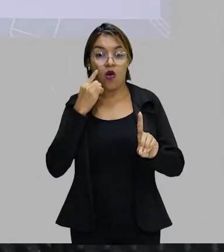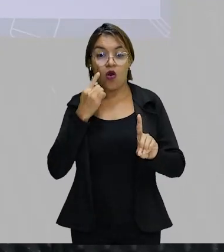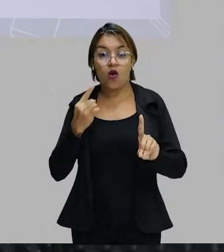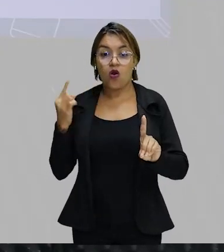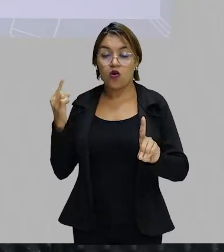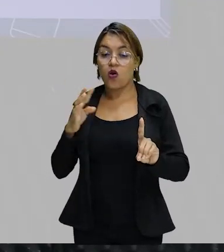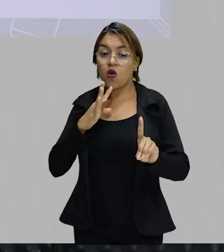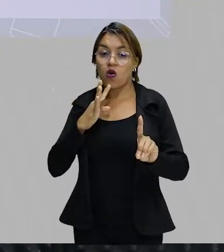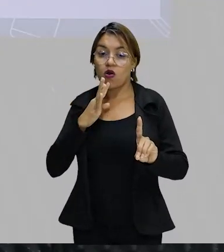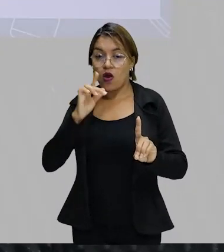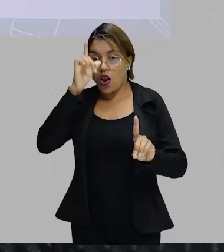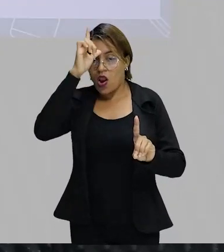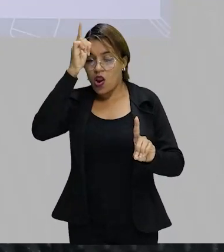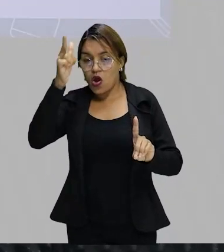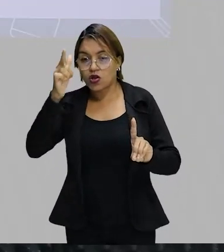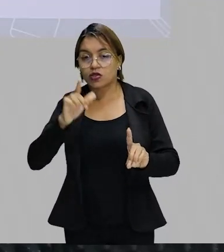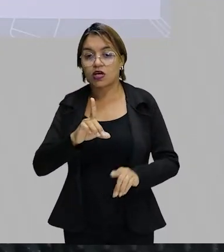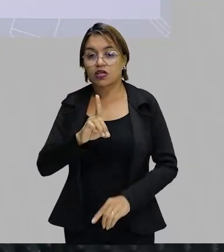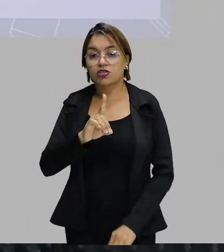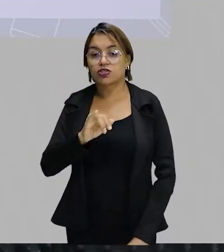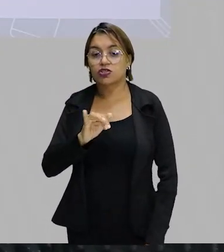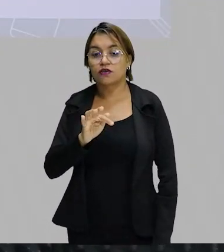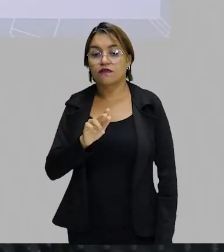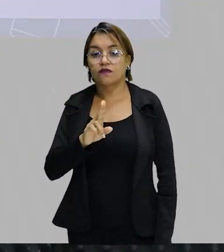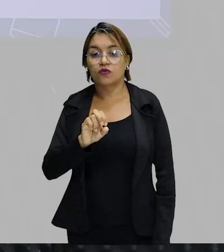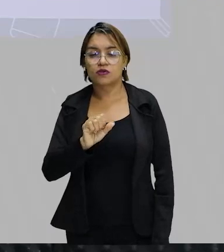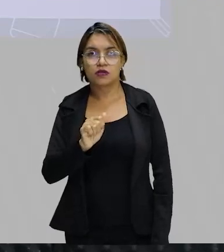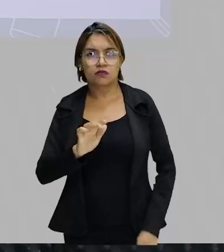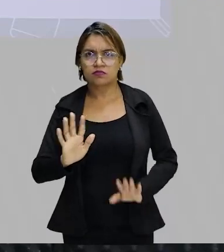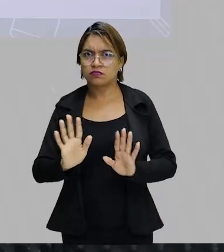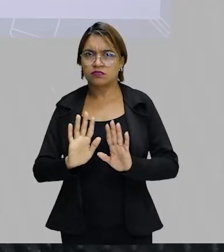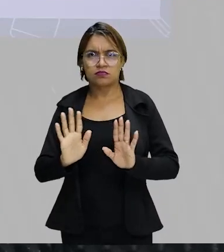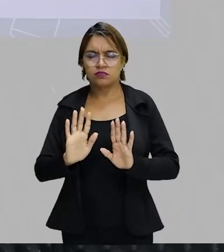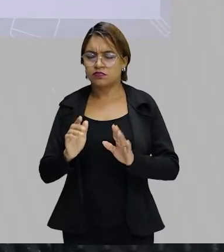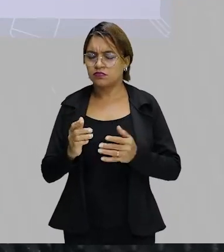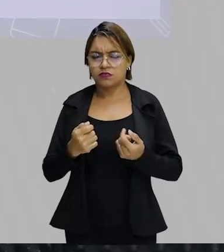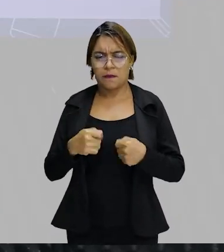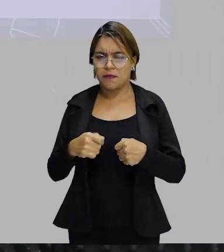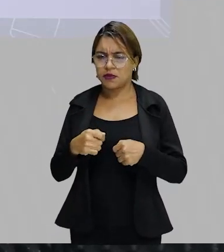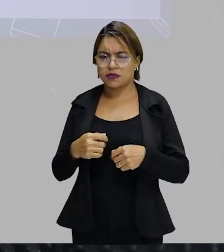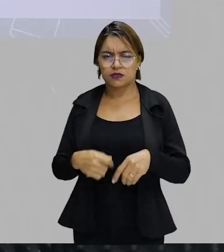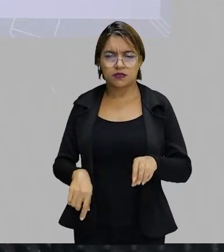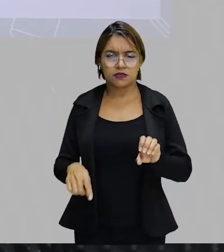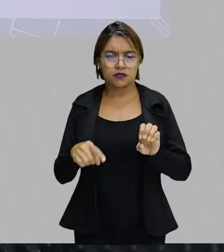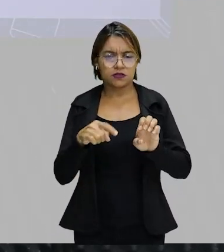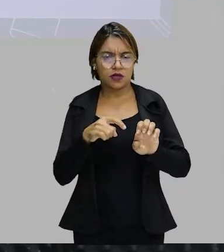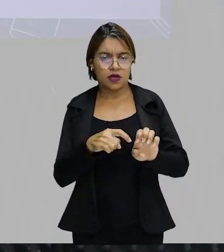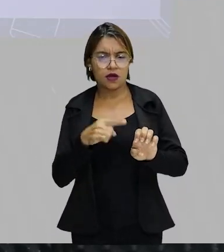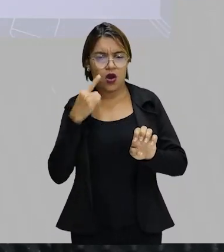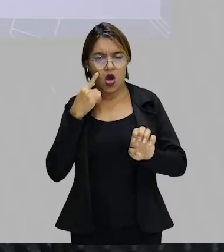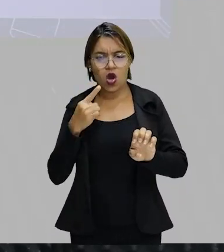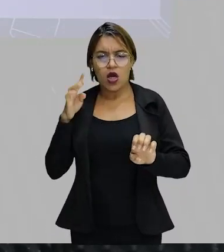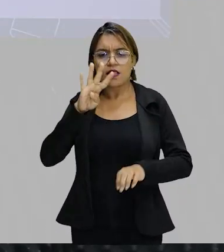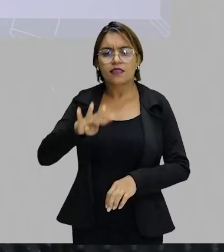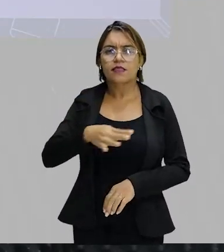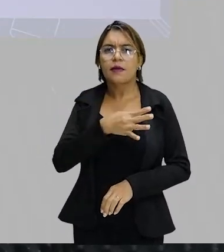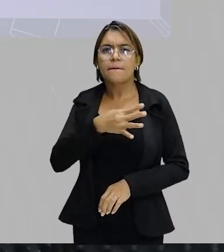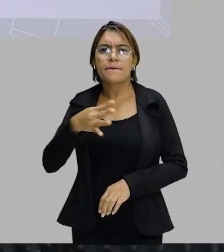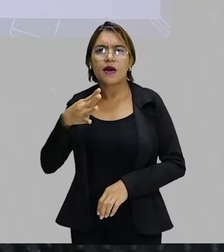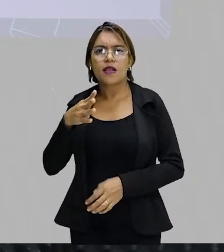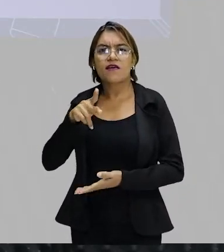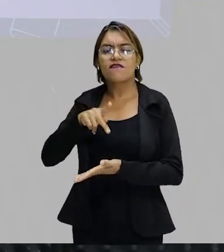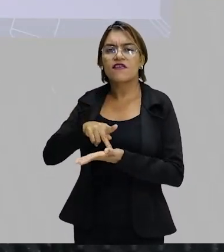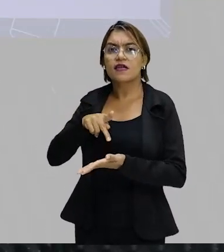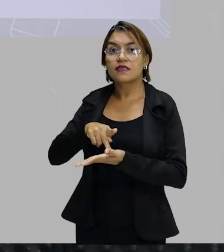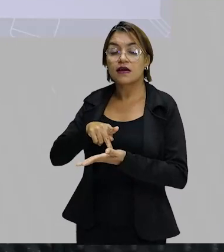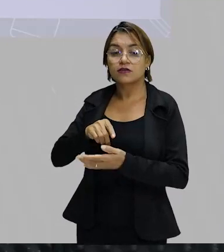lógica difusa? Não, a lógica difusa não é necessariamente isso. Tratou da tabela de verdade? Olha um elemento aqui que